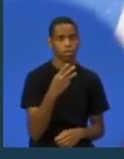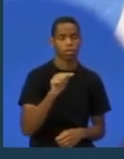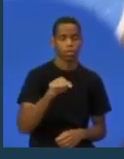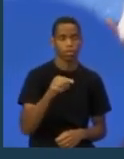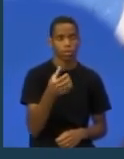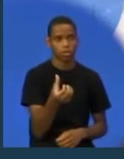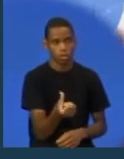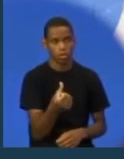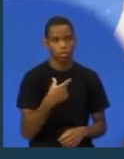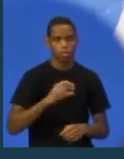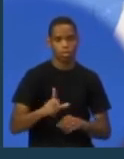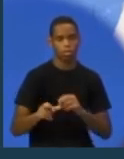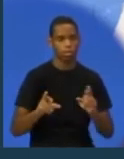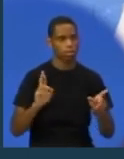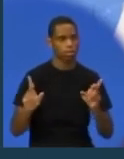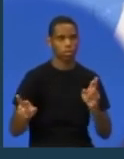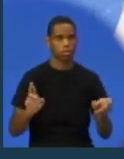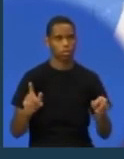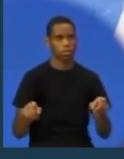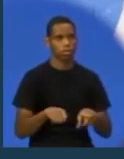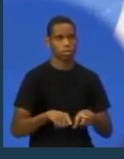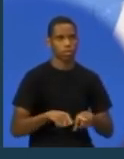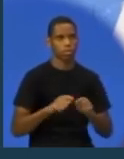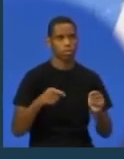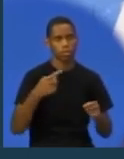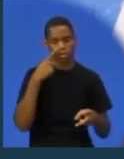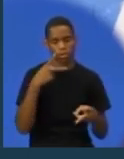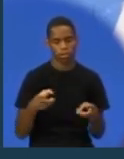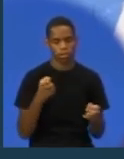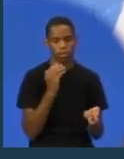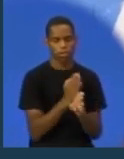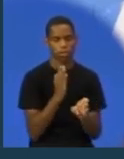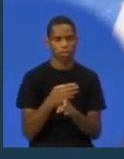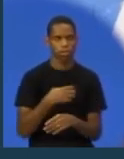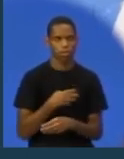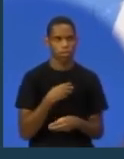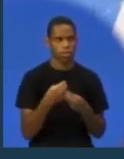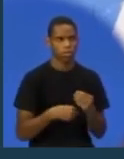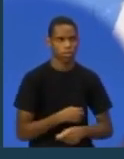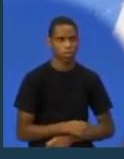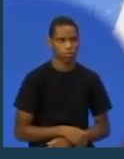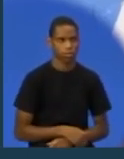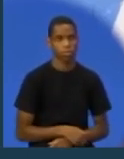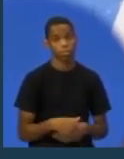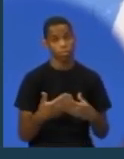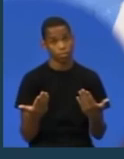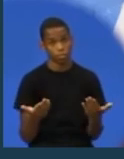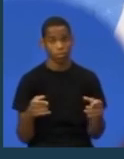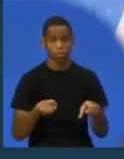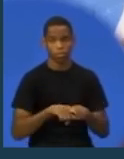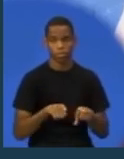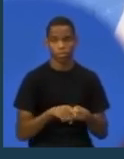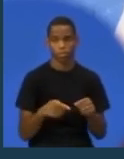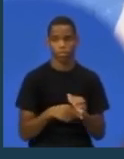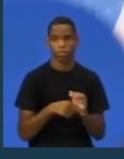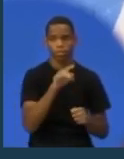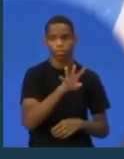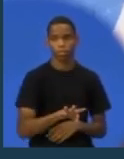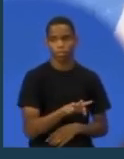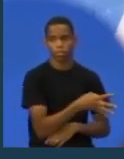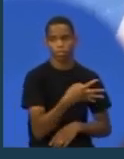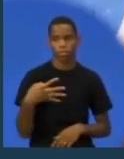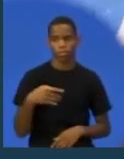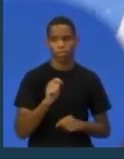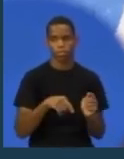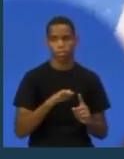83,6. Você tem diferentes valores e aí você consegue identificar cada um desses valores. Ao mesmo tempo, a tabela ela te